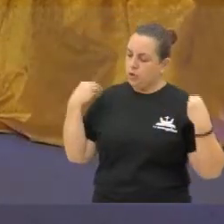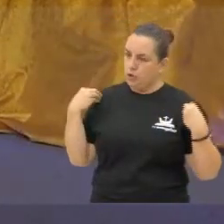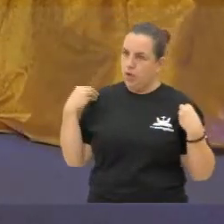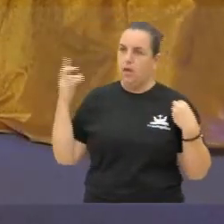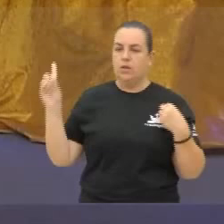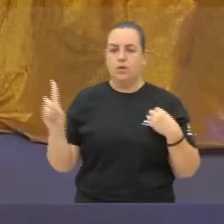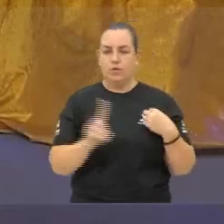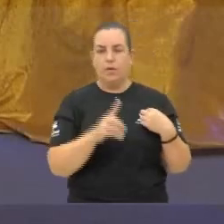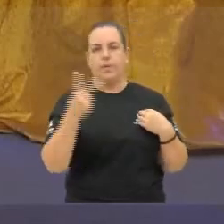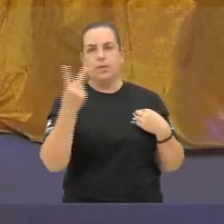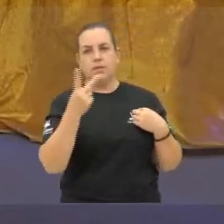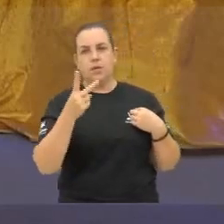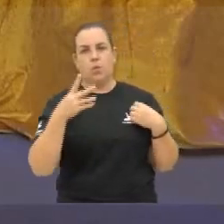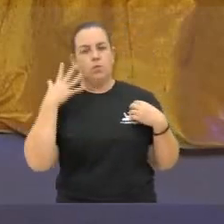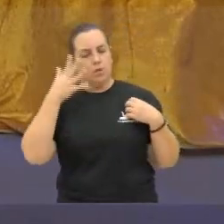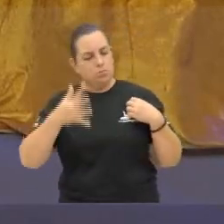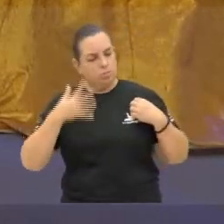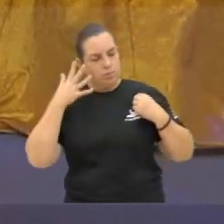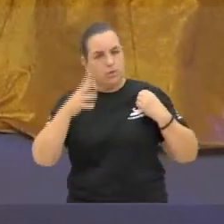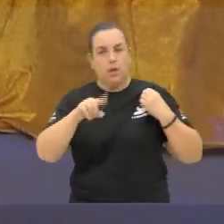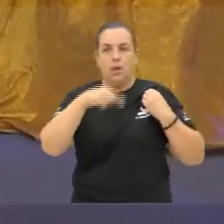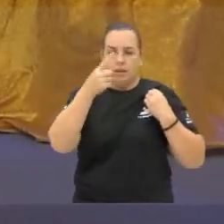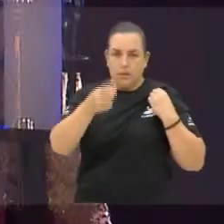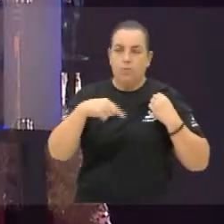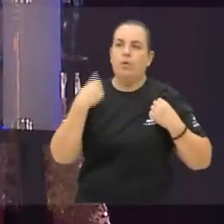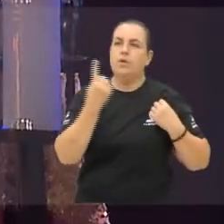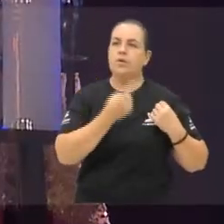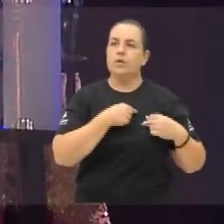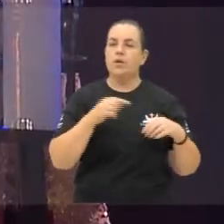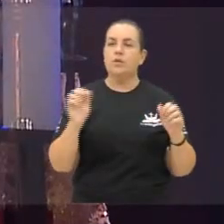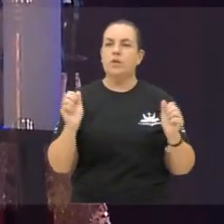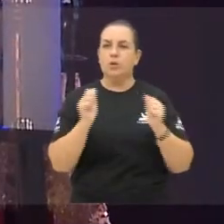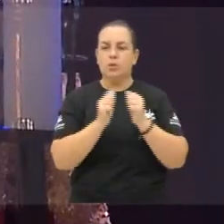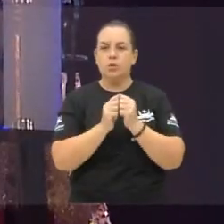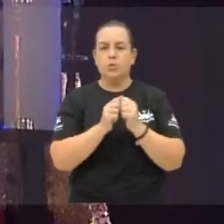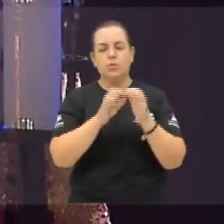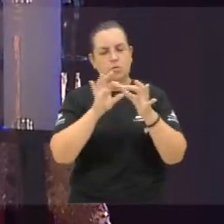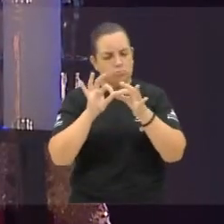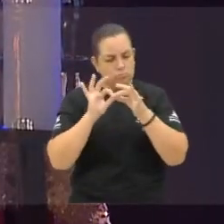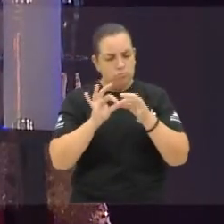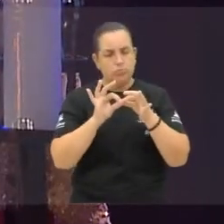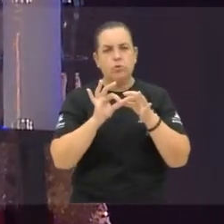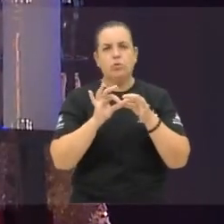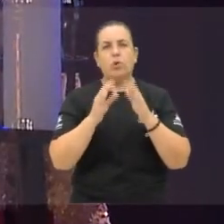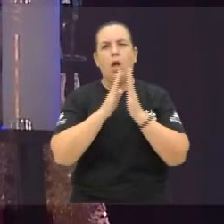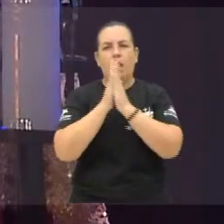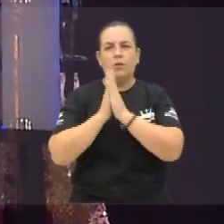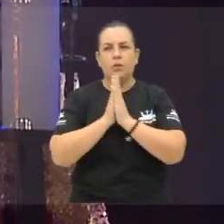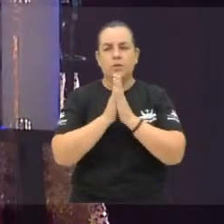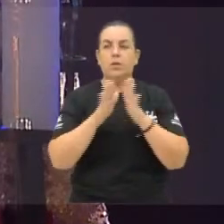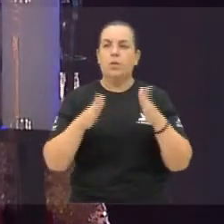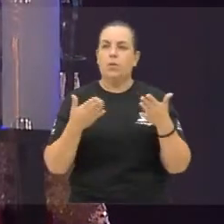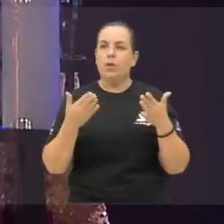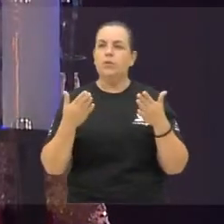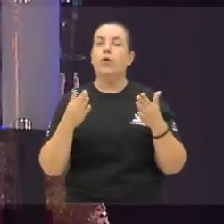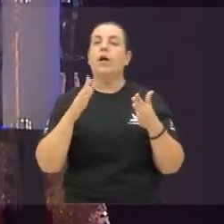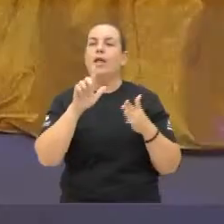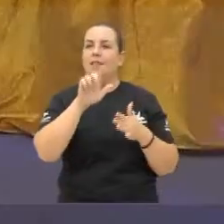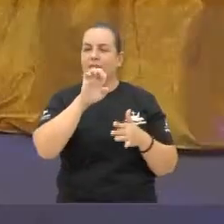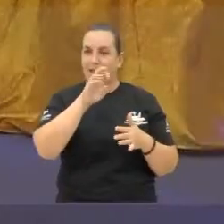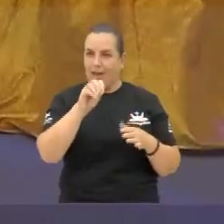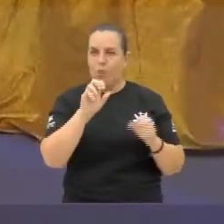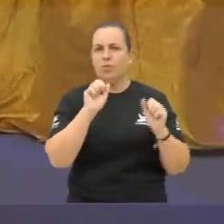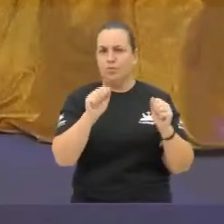para a segunda pregação, depois a gente emenda com a adoração ao Santíssimo Sacramento. Enquanto isso, Léo, se puder